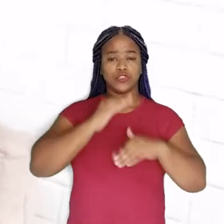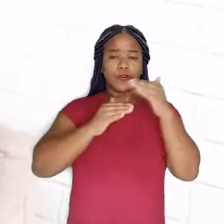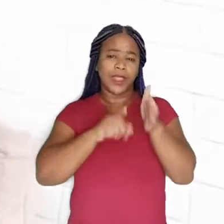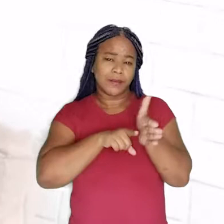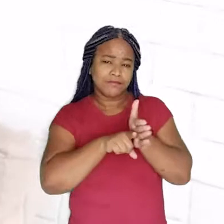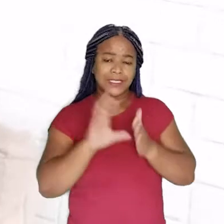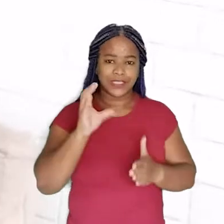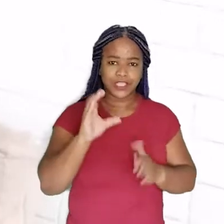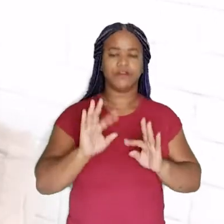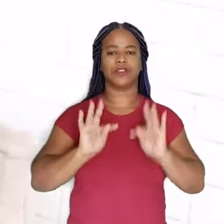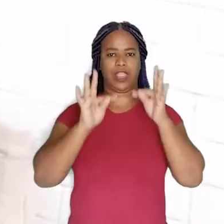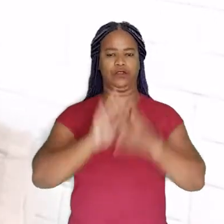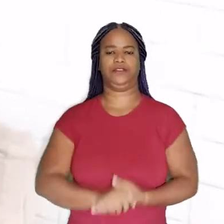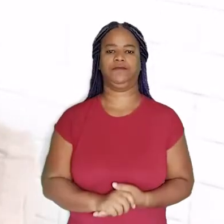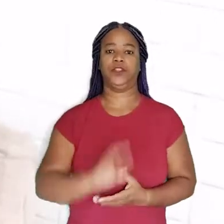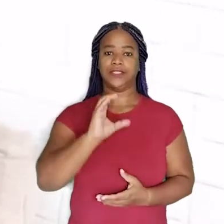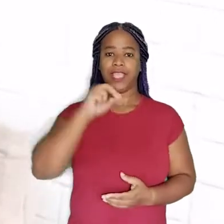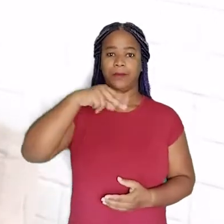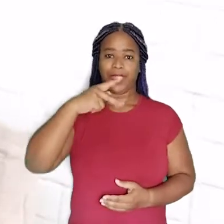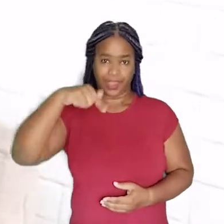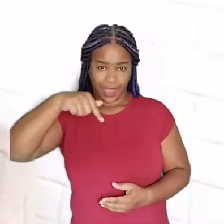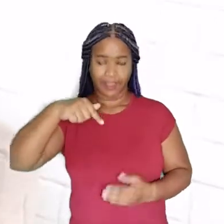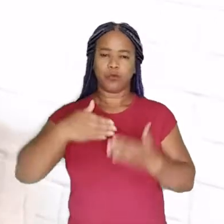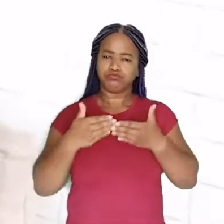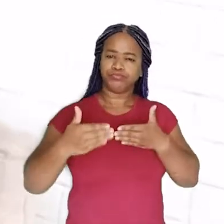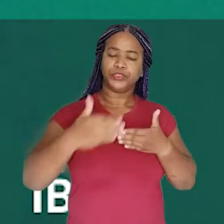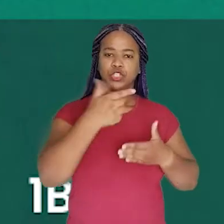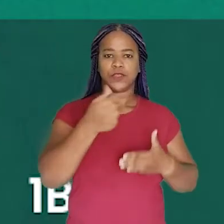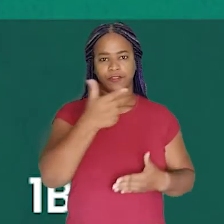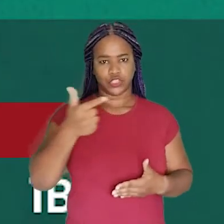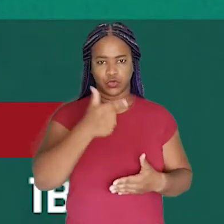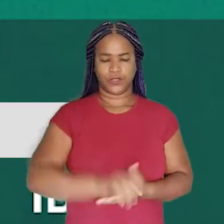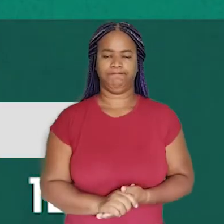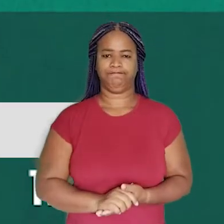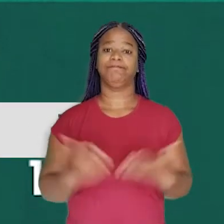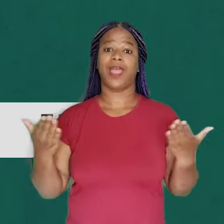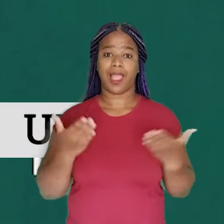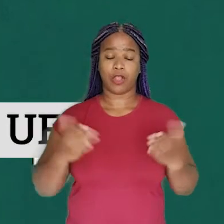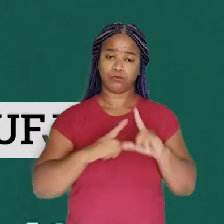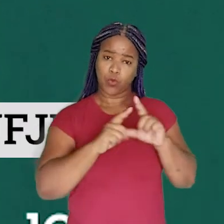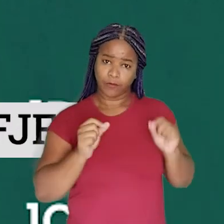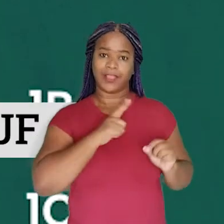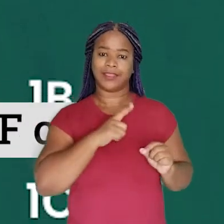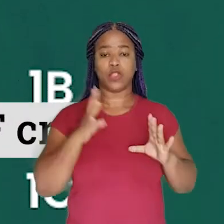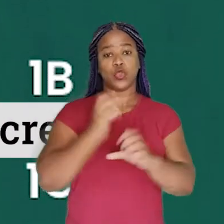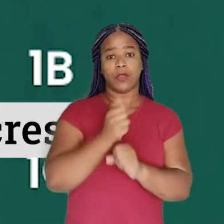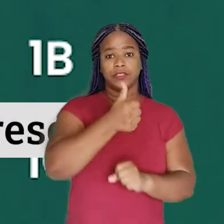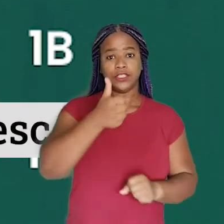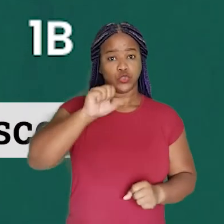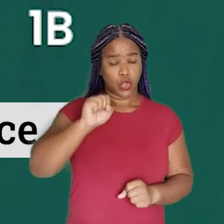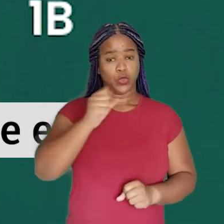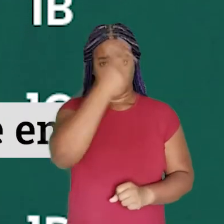Desenvolvimento Científico e Tecnológico, o CNPq, a partir de 2022. Atualmente, a UFJF conta com